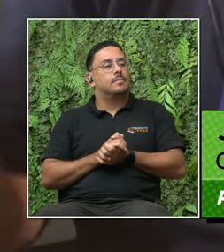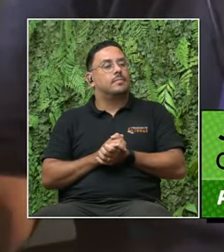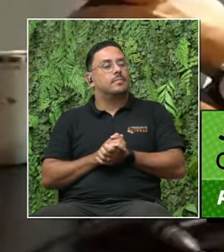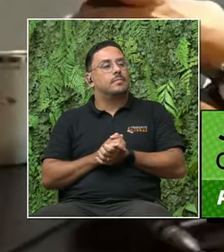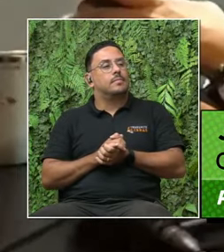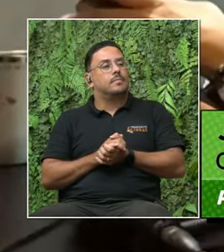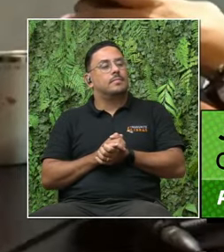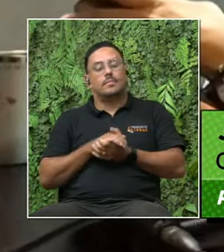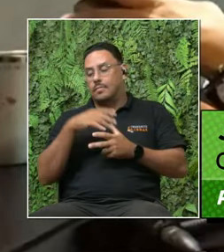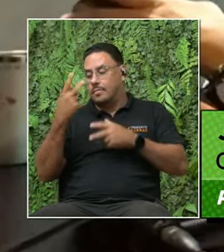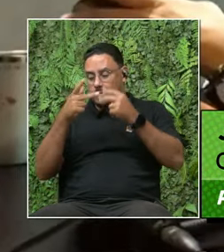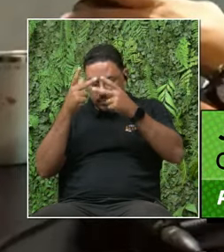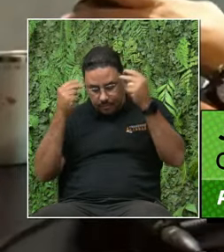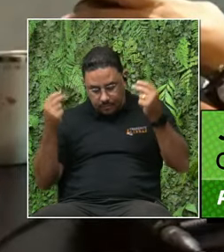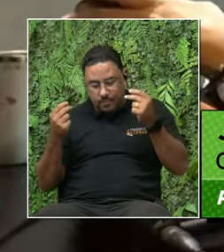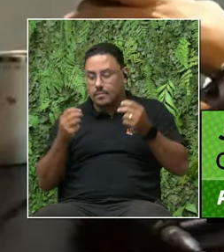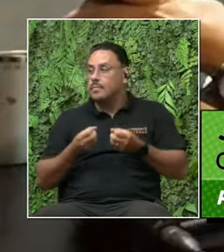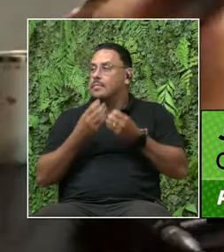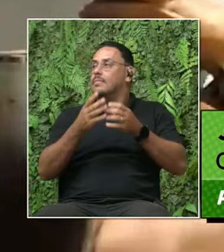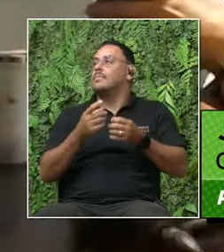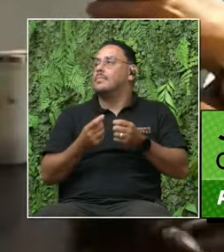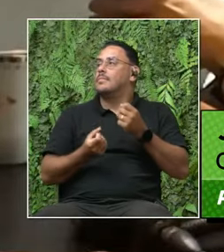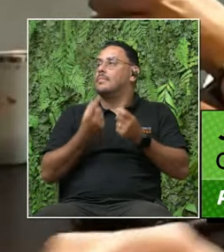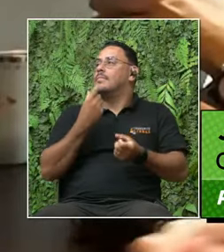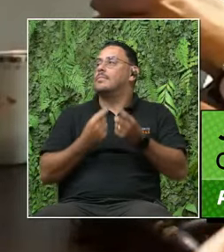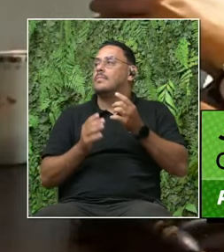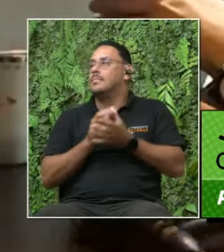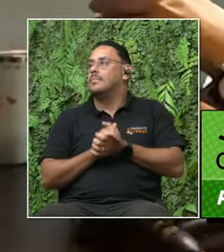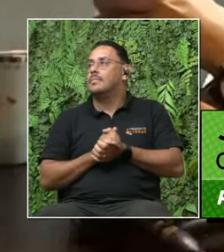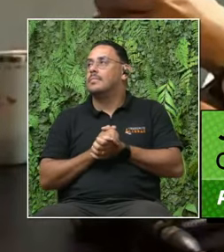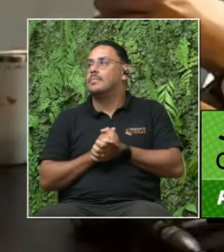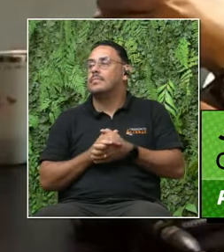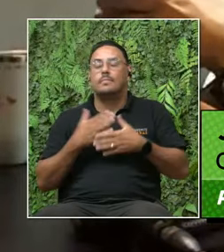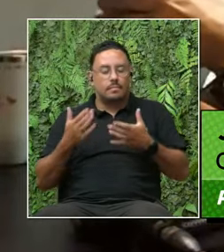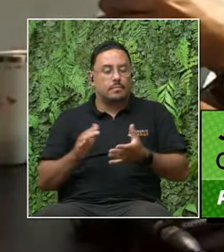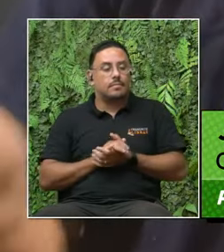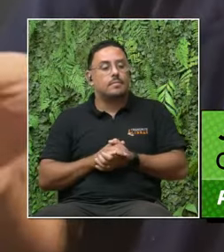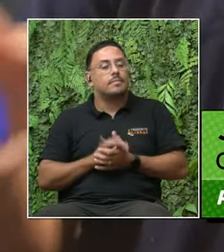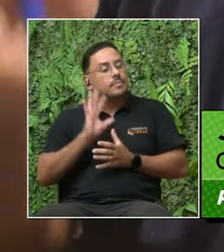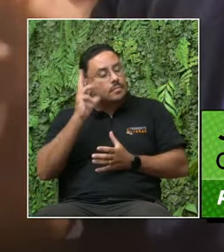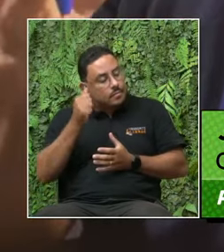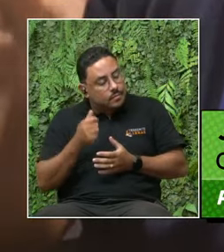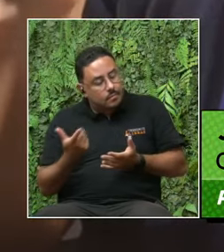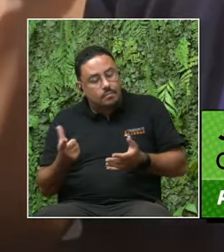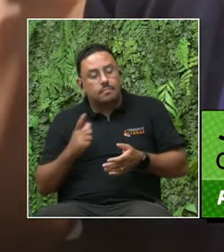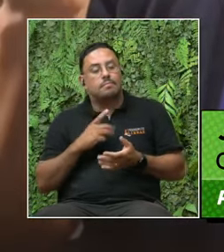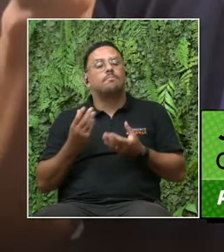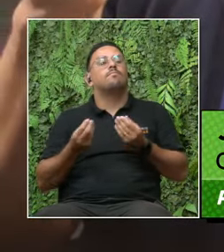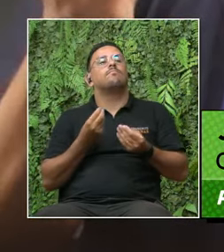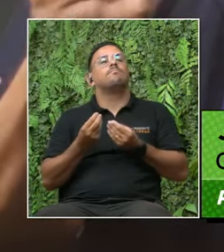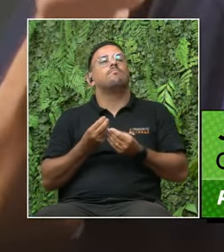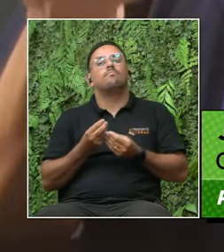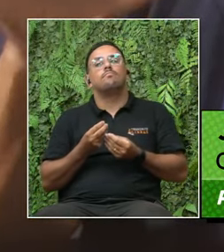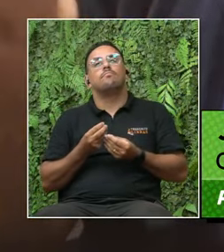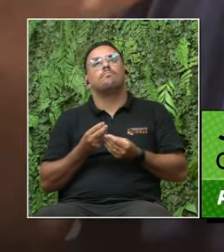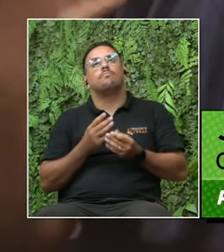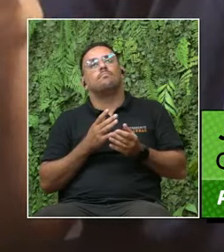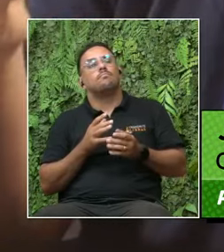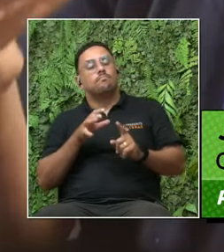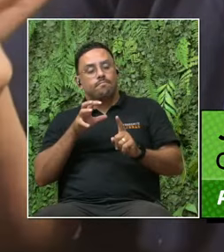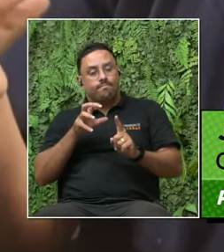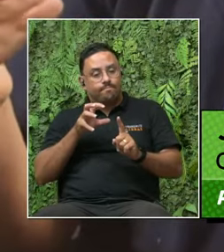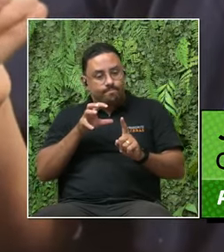SA de novo entregar pipoca noss senhora tomar banho Então acho o seguinte ah eh o quanto isso